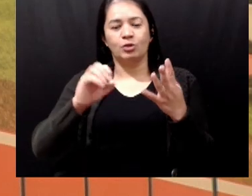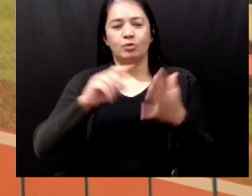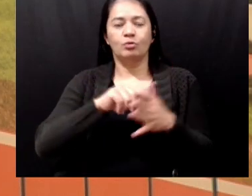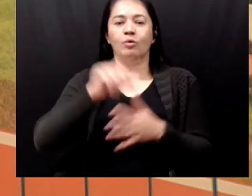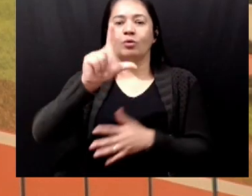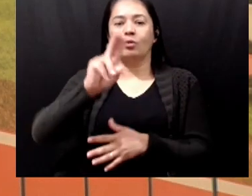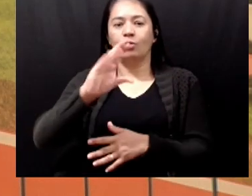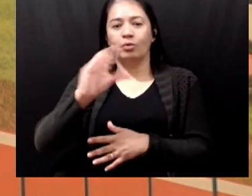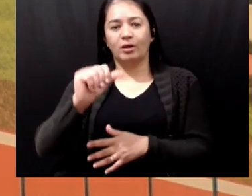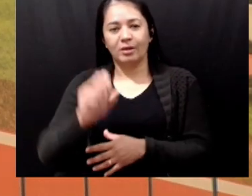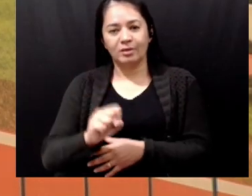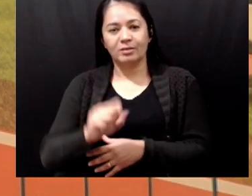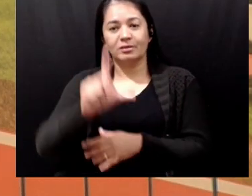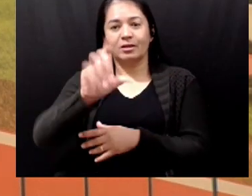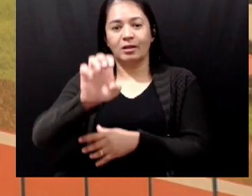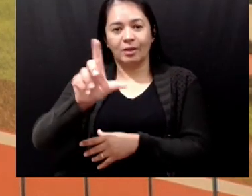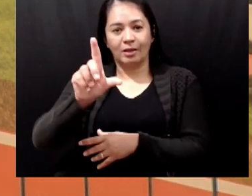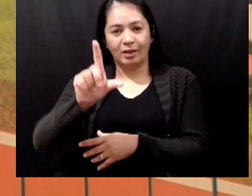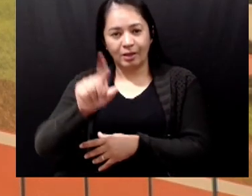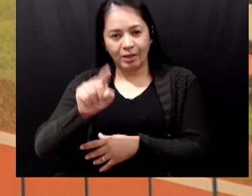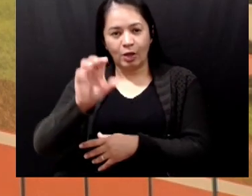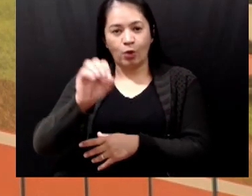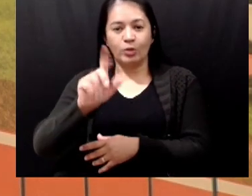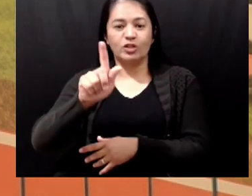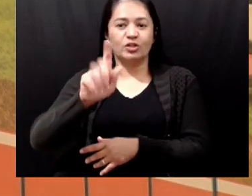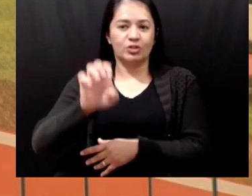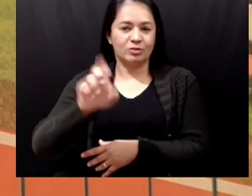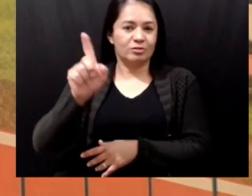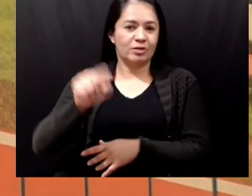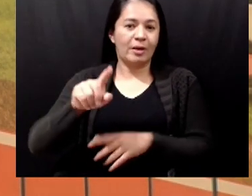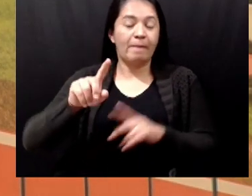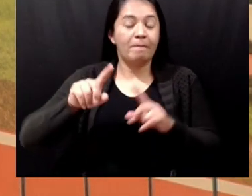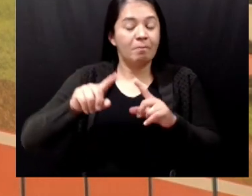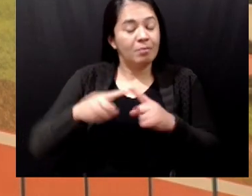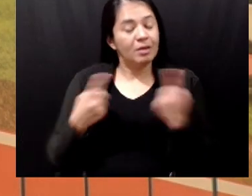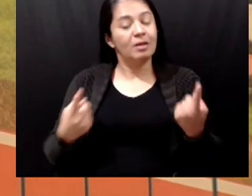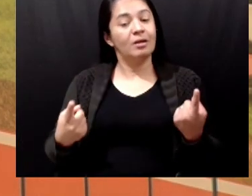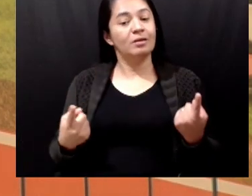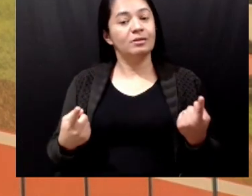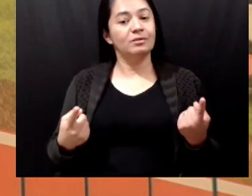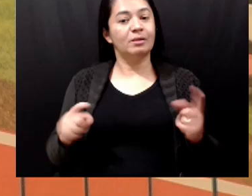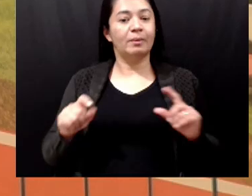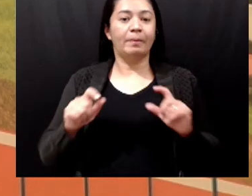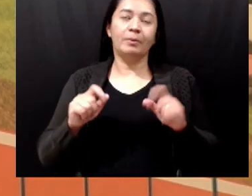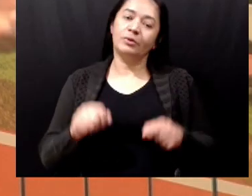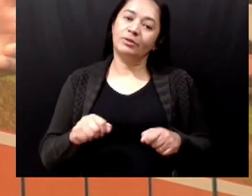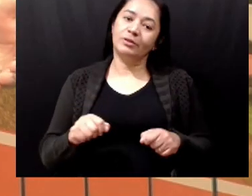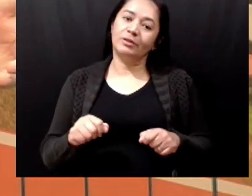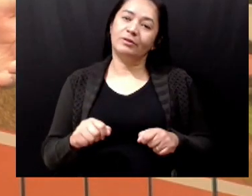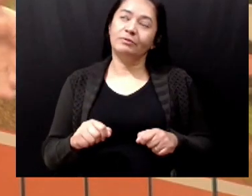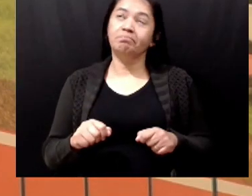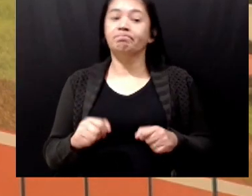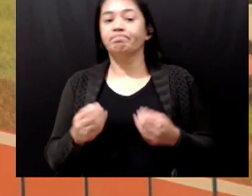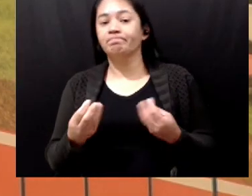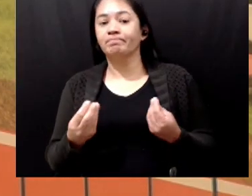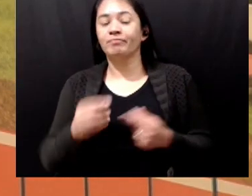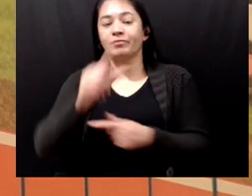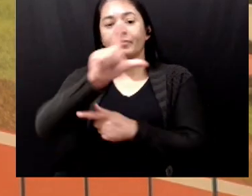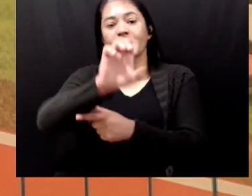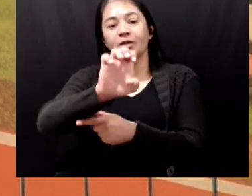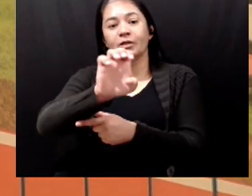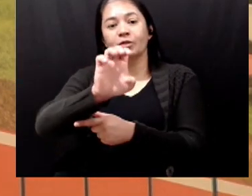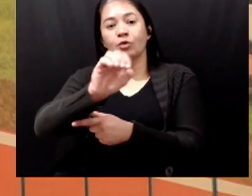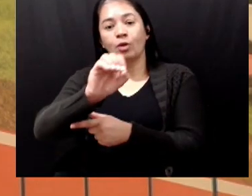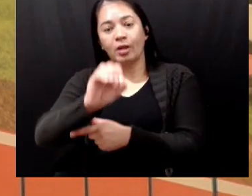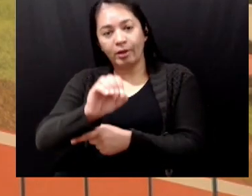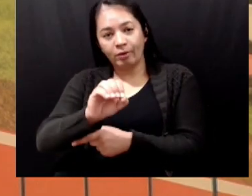Jean Dias e Gé. Mas existe a possibilidade, acho que até mais provável, do Lelkovic deixar a equipe e